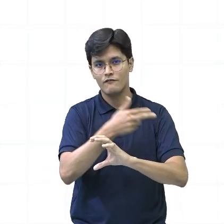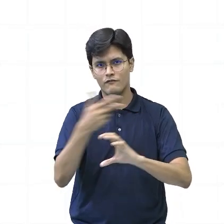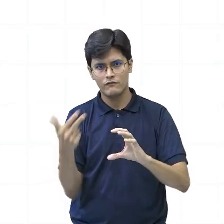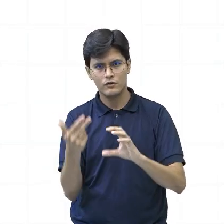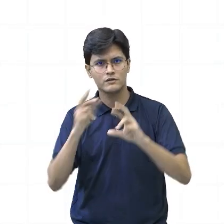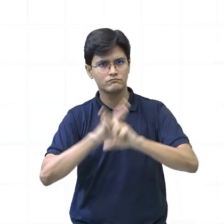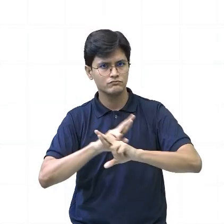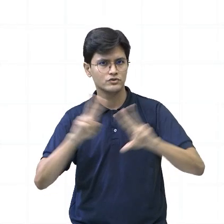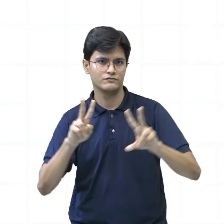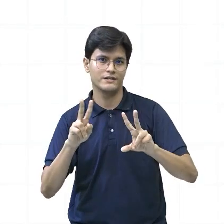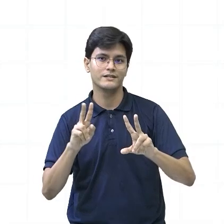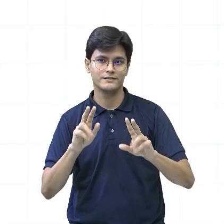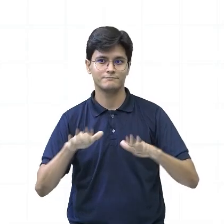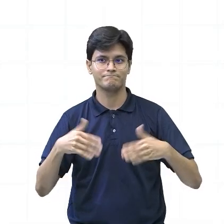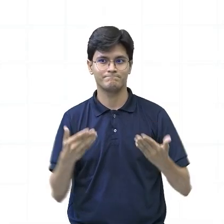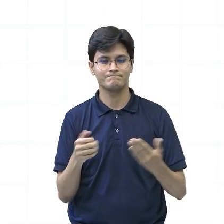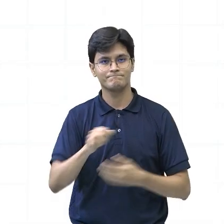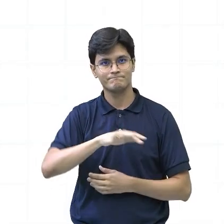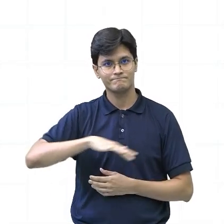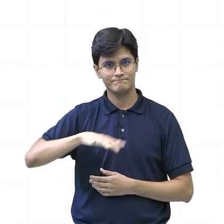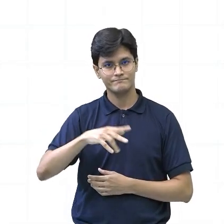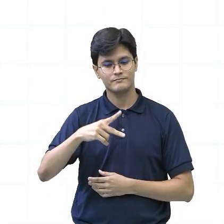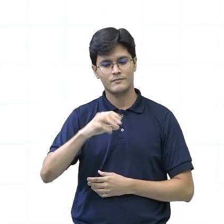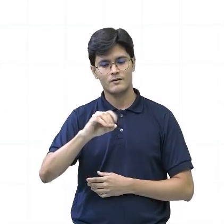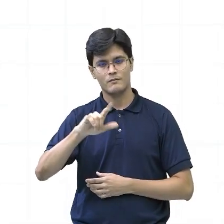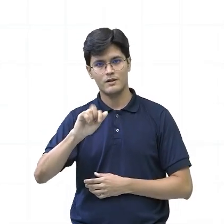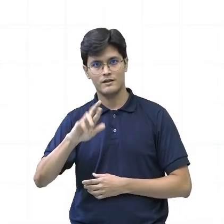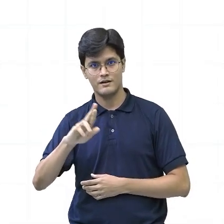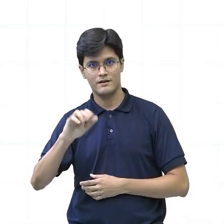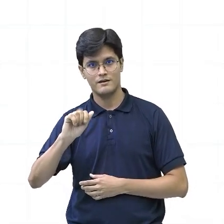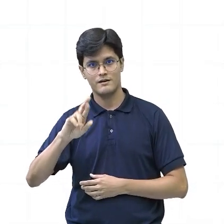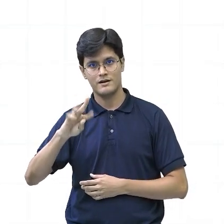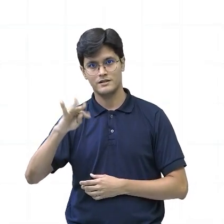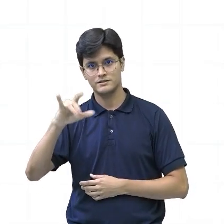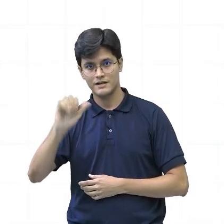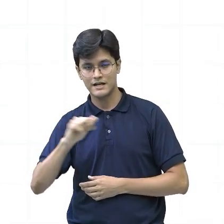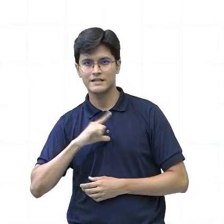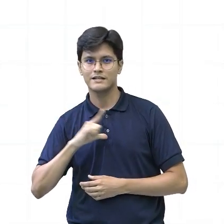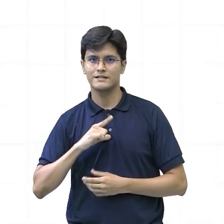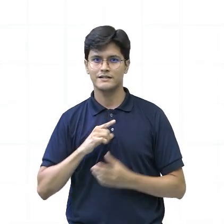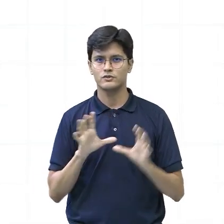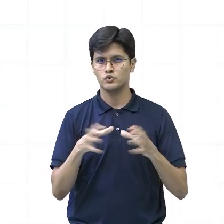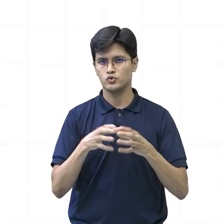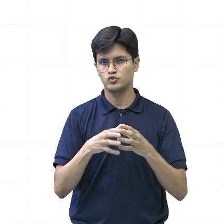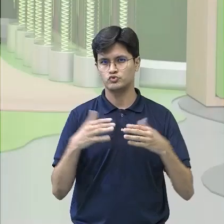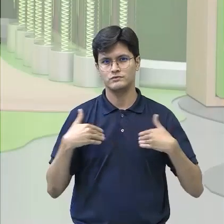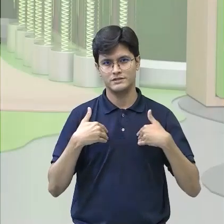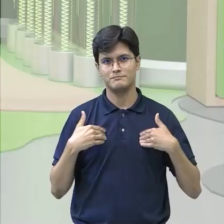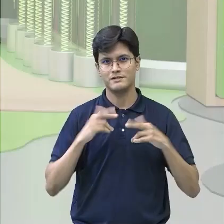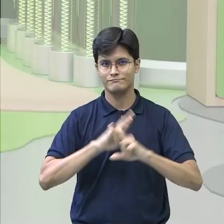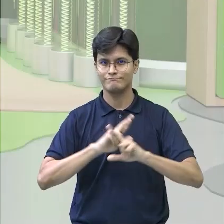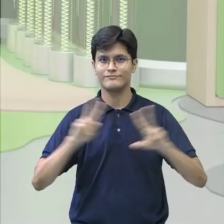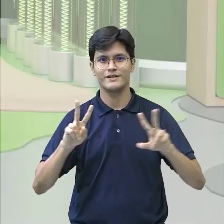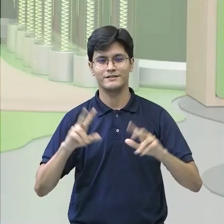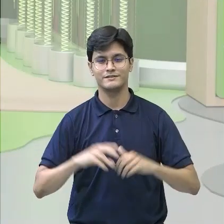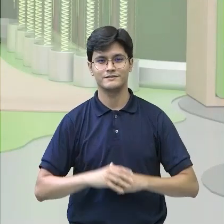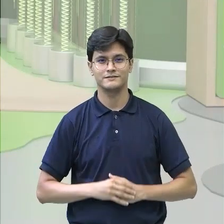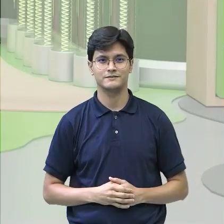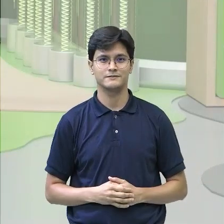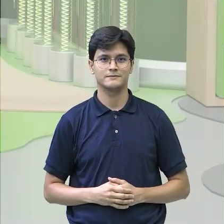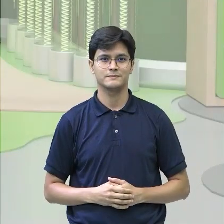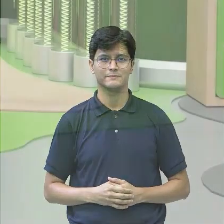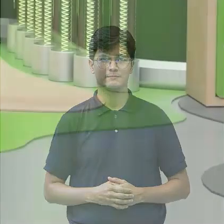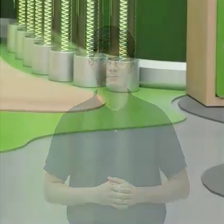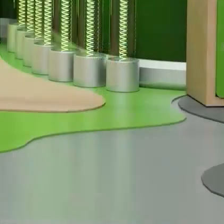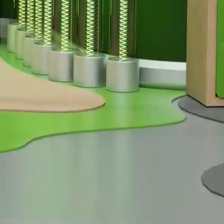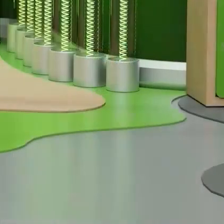polar ártica vai apresentar aí animais diferentes, né? Vamos observar aí. Então a gente tem a presença aí